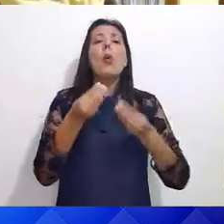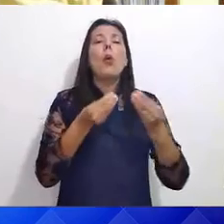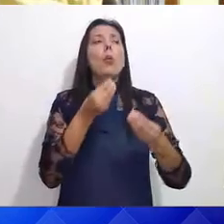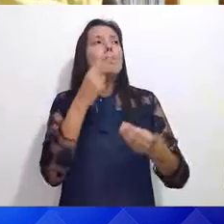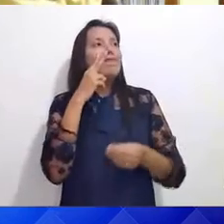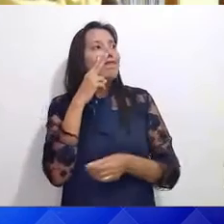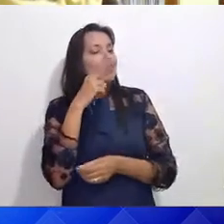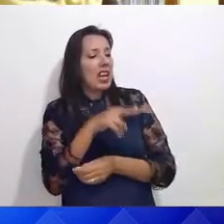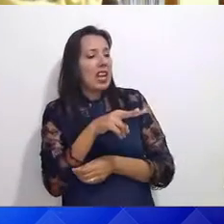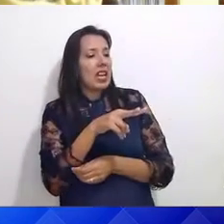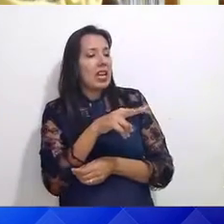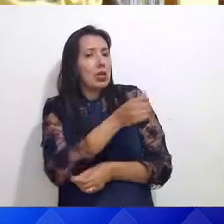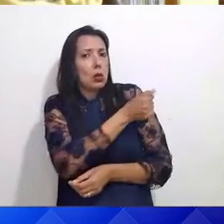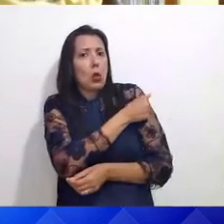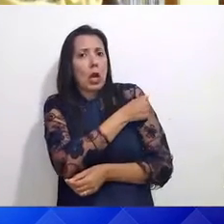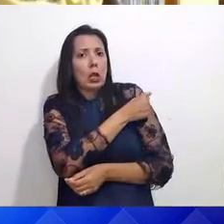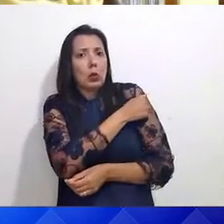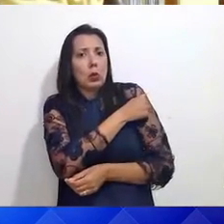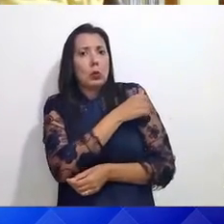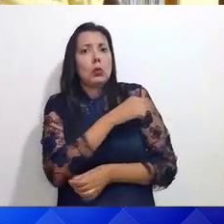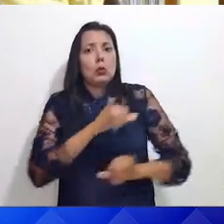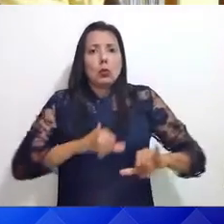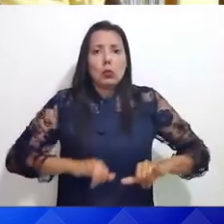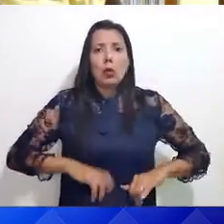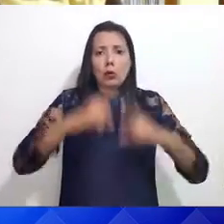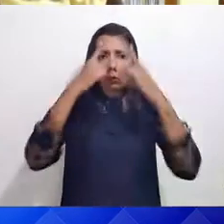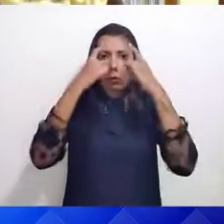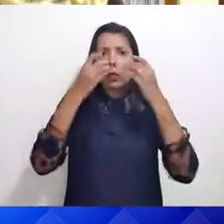essa violência?